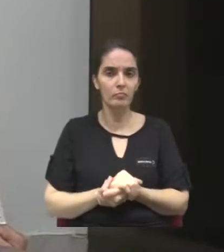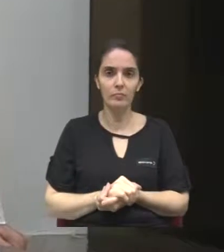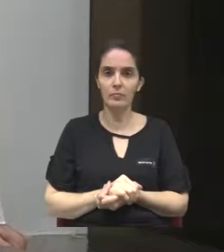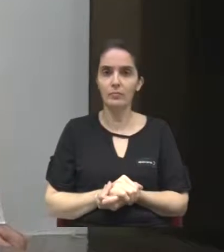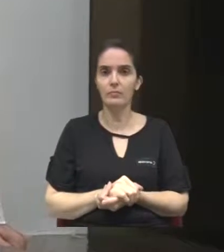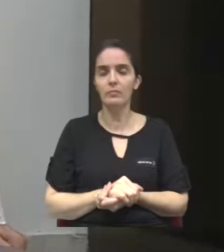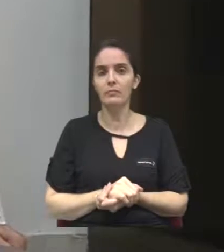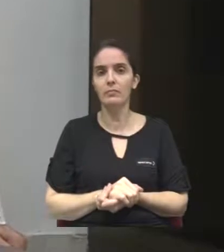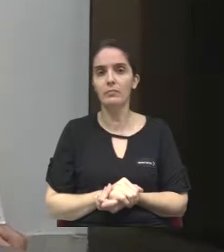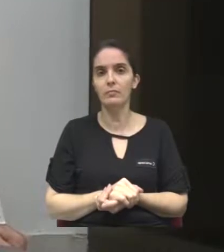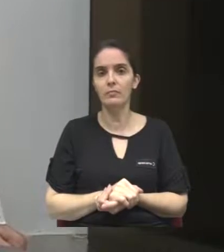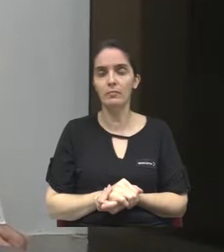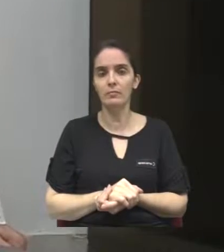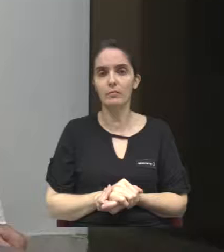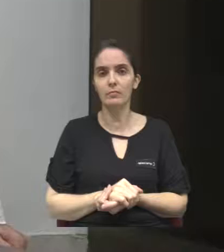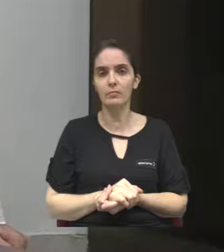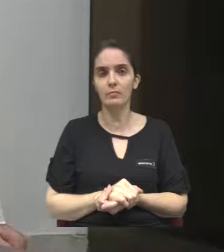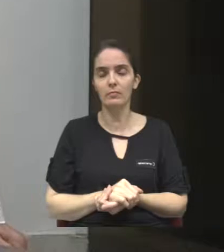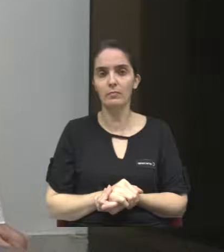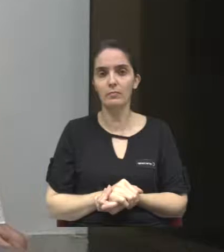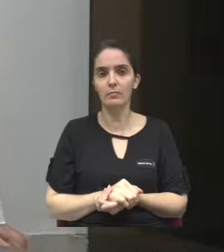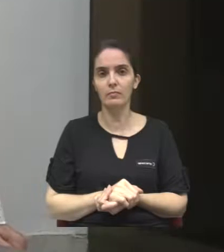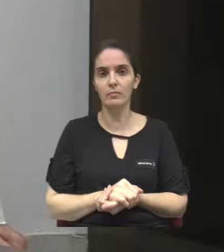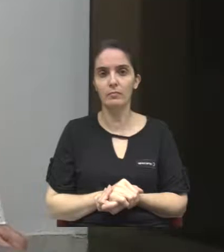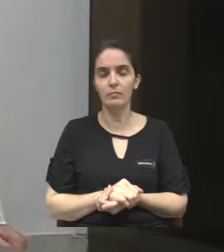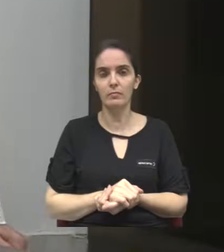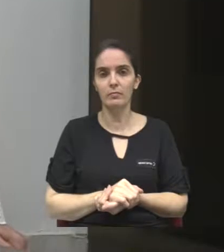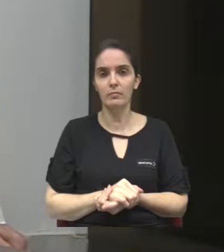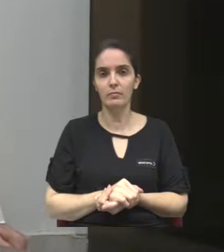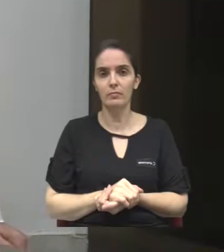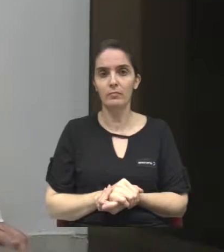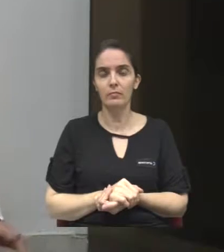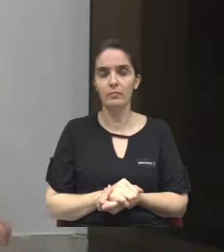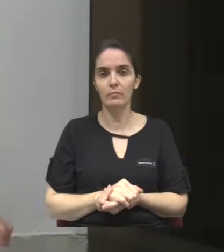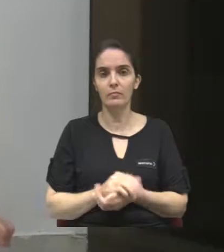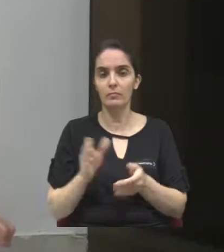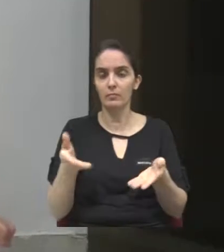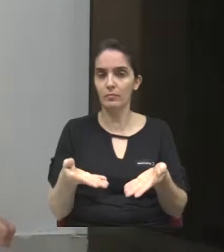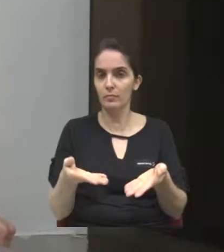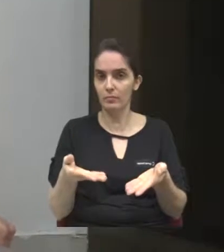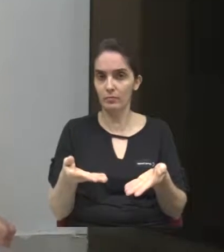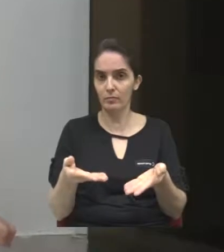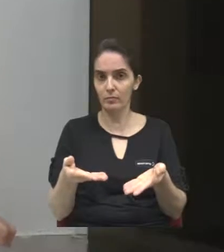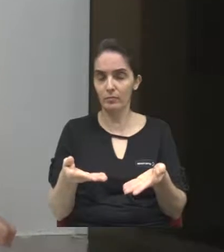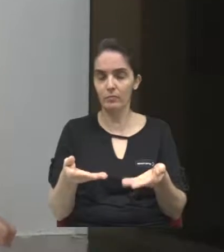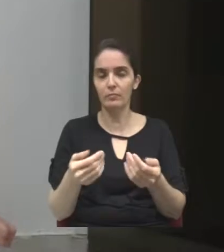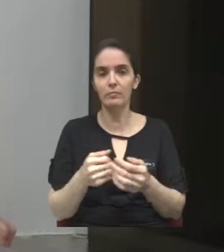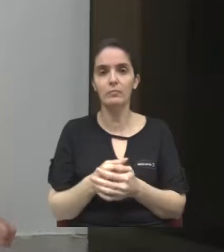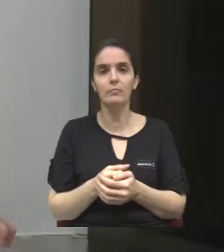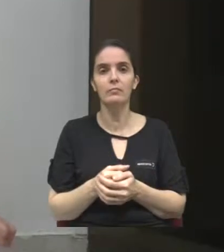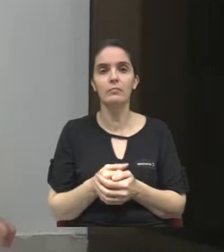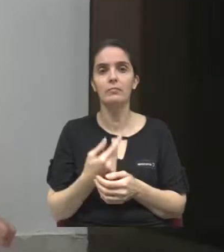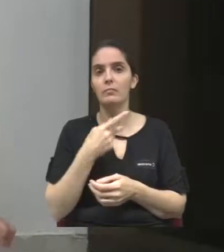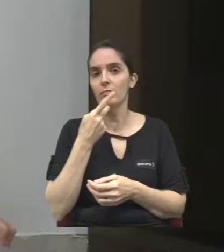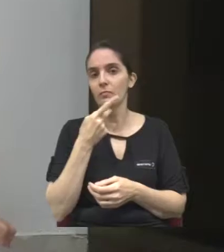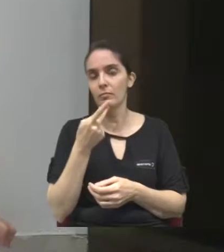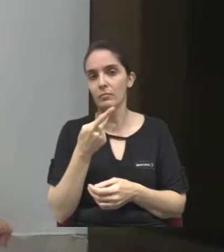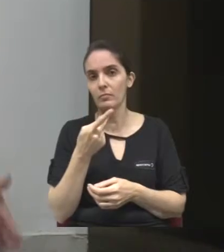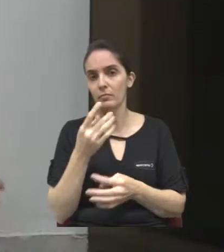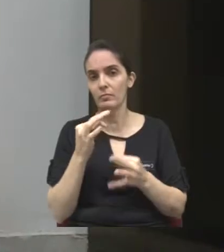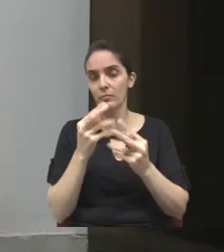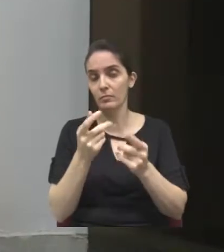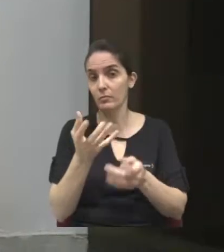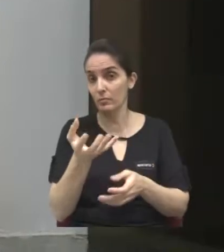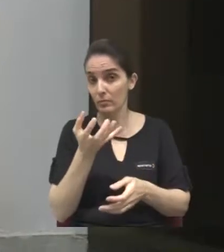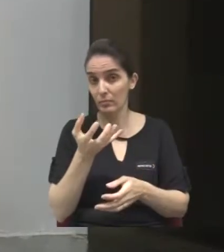Enfim, aqui a situação não é o que gostaríamos que fosse, é